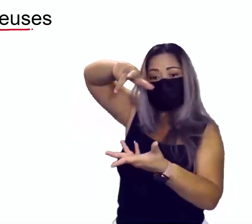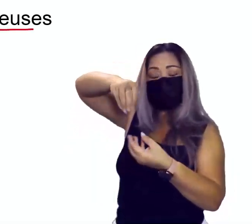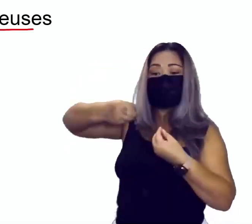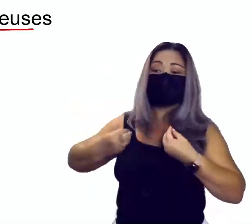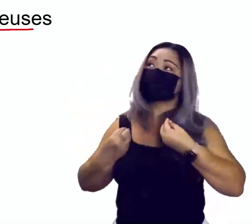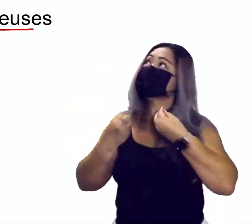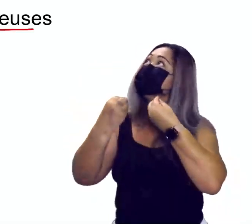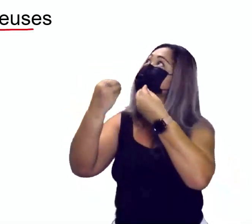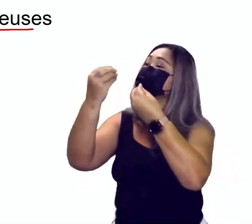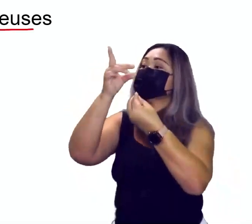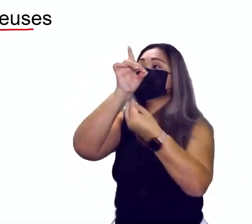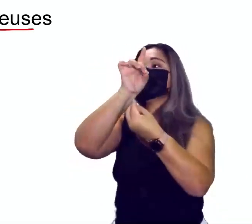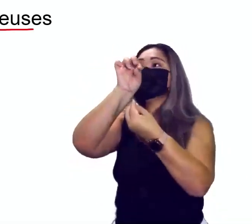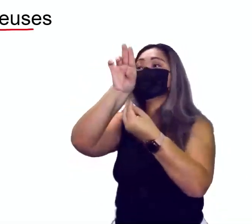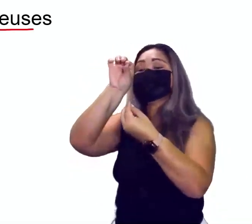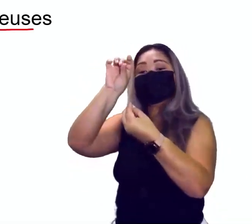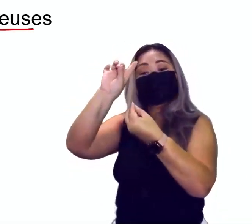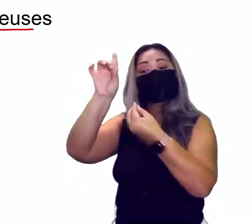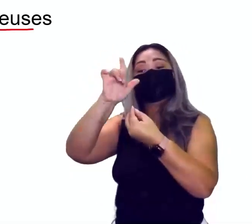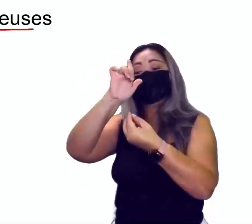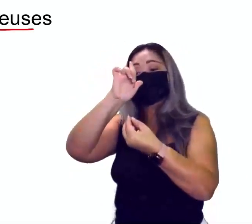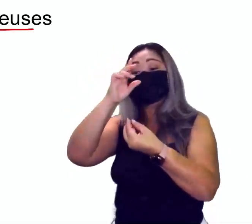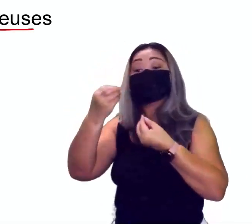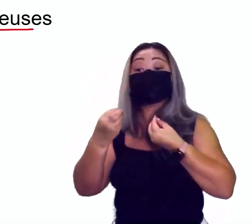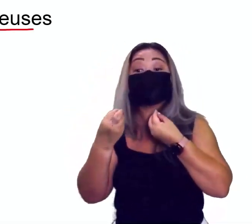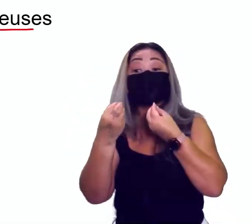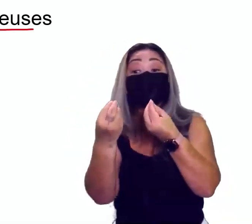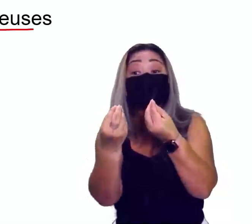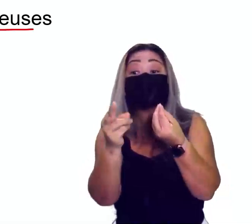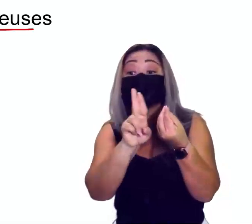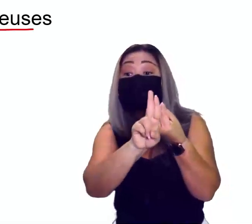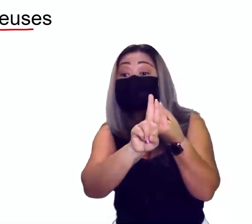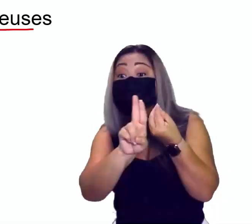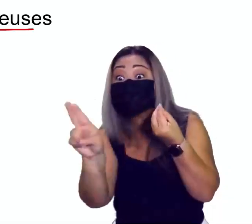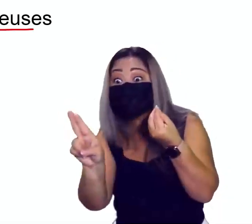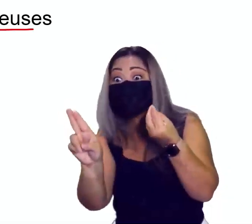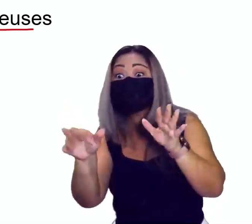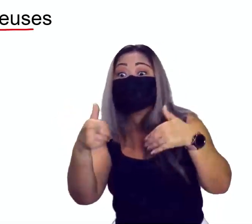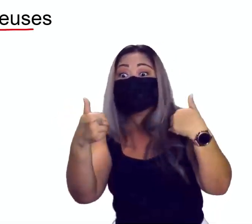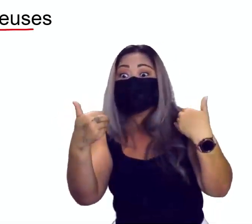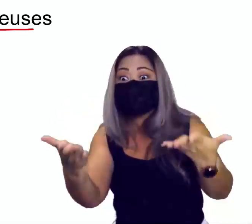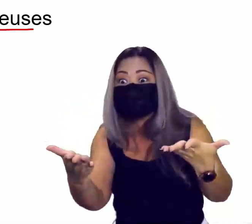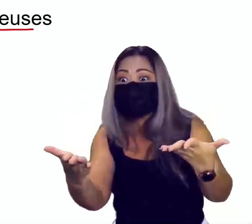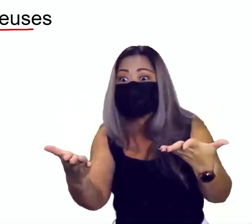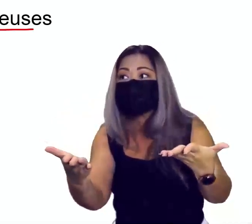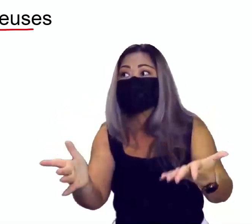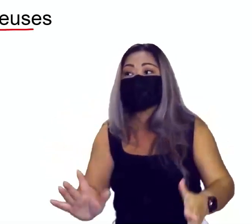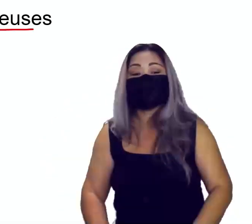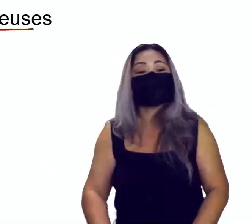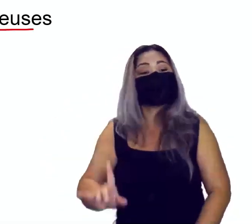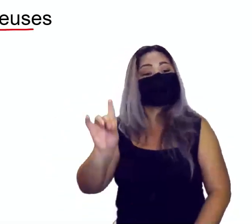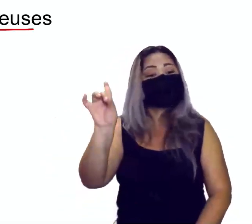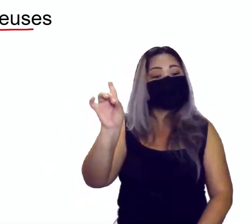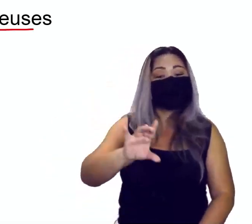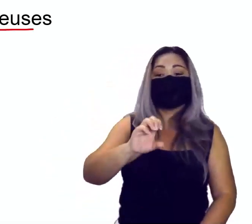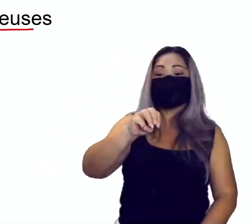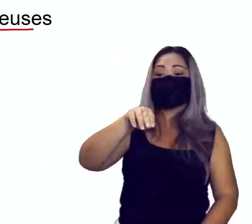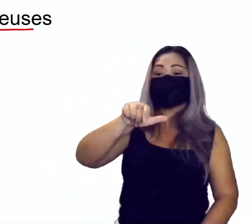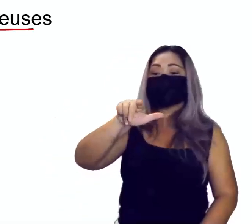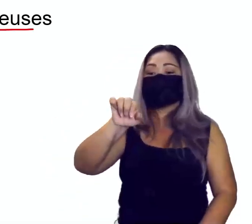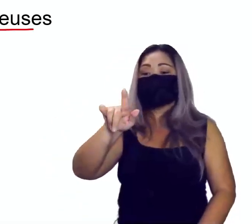atribuída aos deuses gregos, dá-se o nome de, e agora? Será que é A,